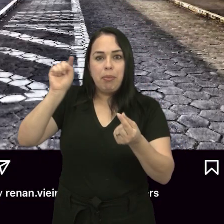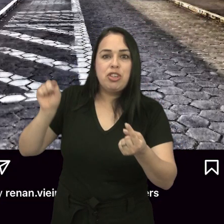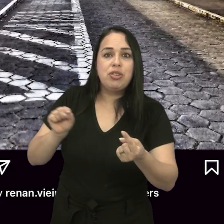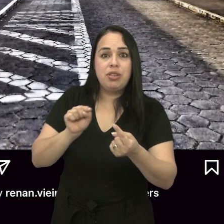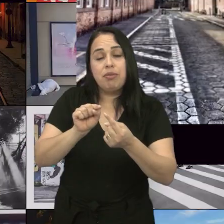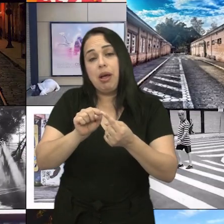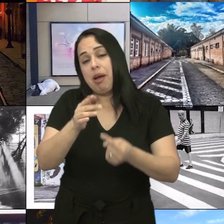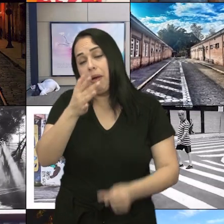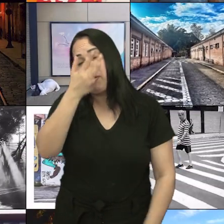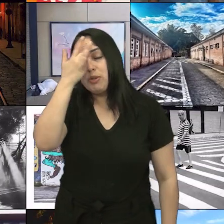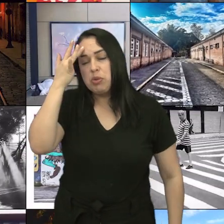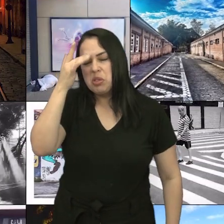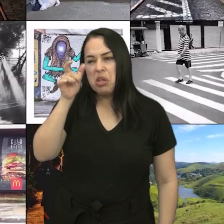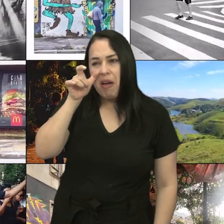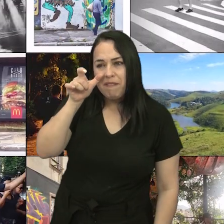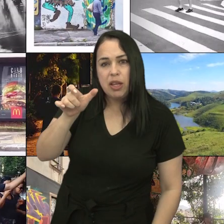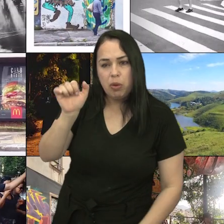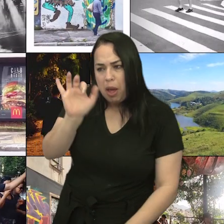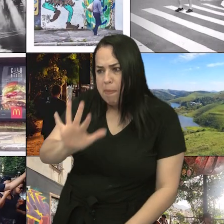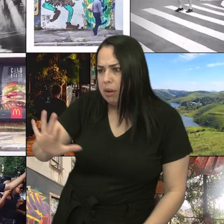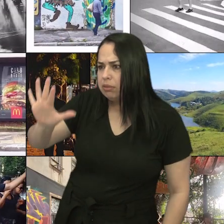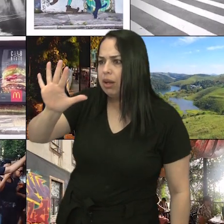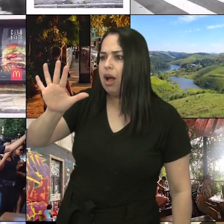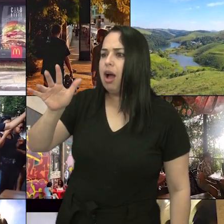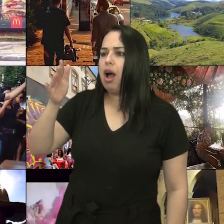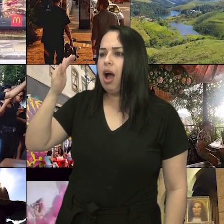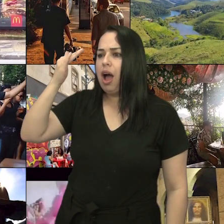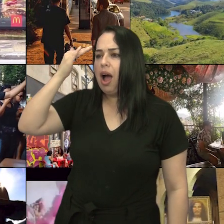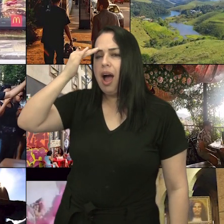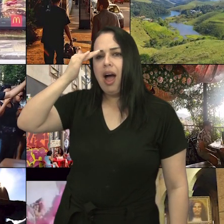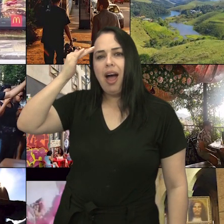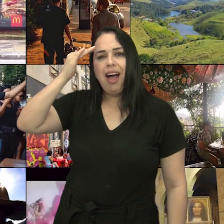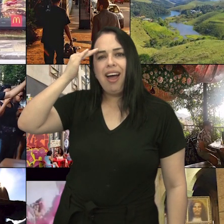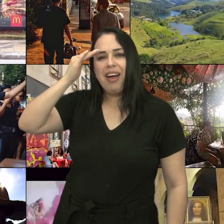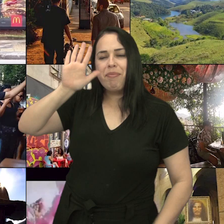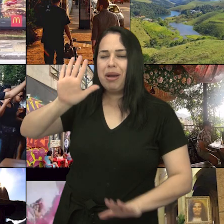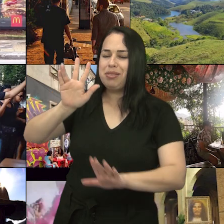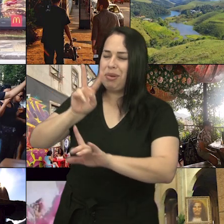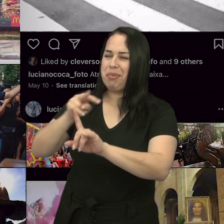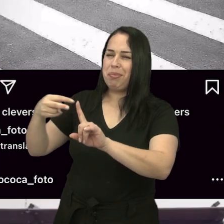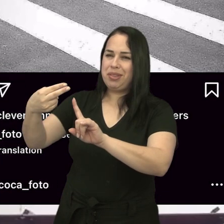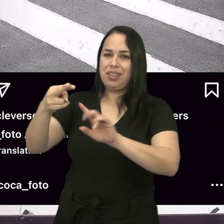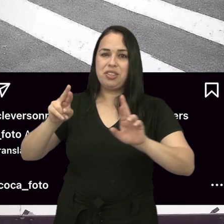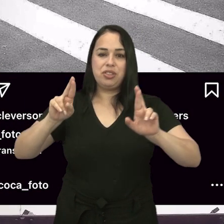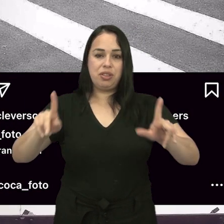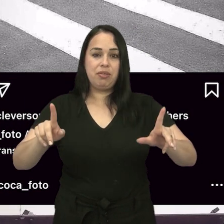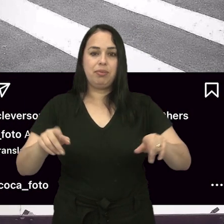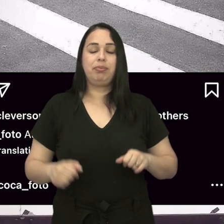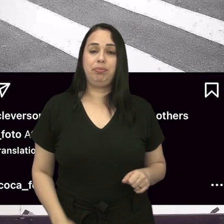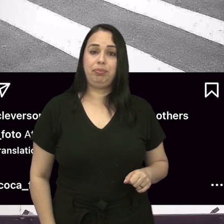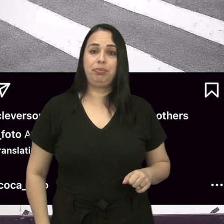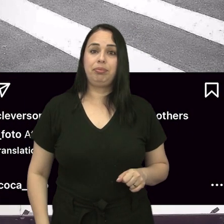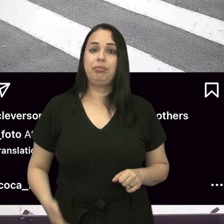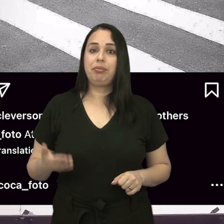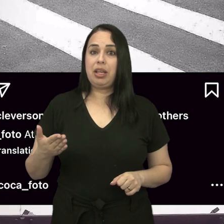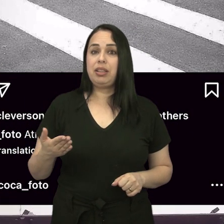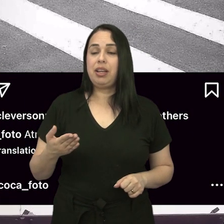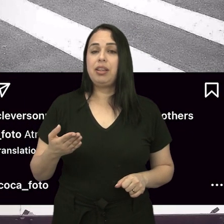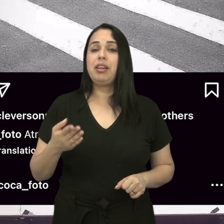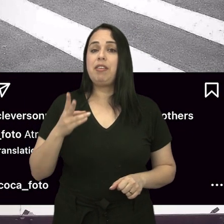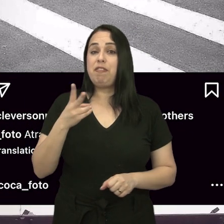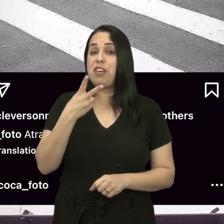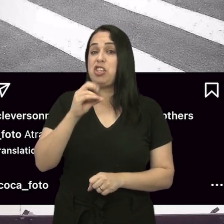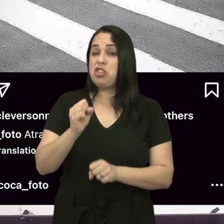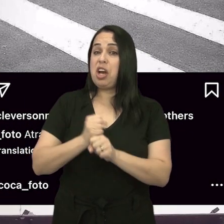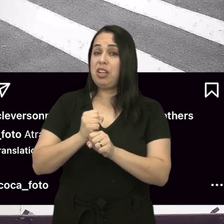que quem está apreciando essa fotografia possa enxergar as ocasiões de uma ótica diferente. O Luciano Coca tem mais de